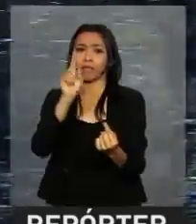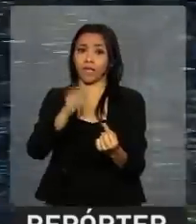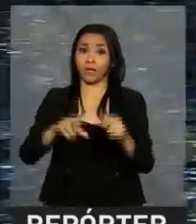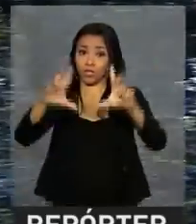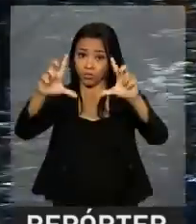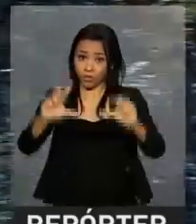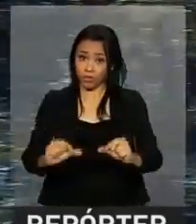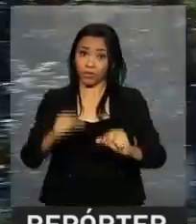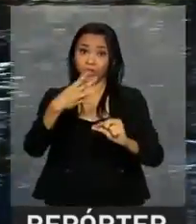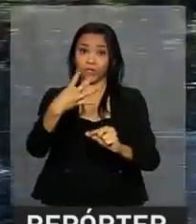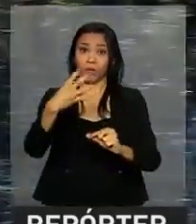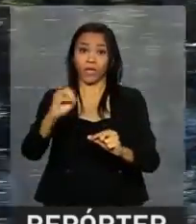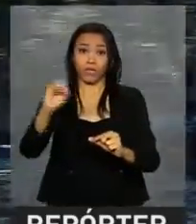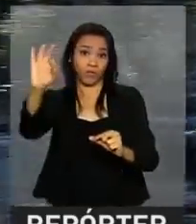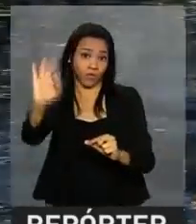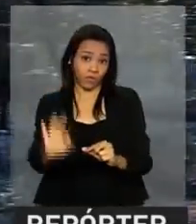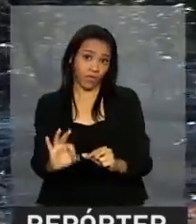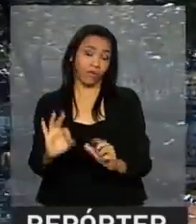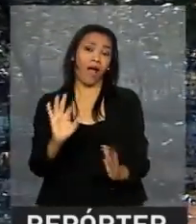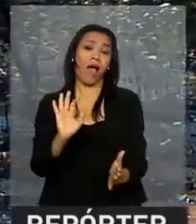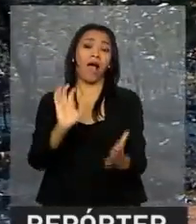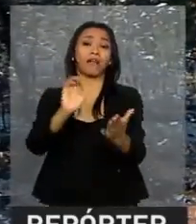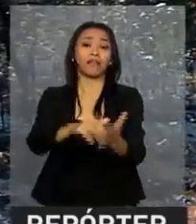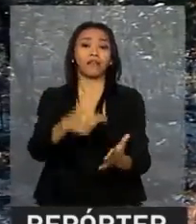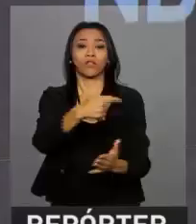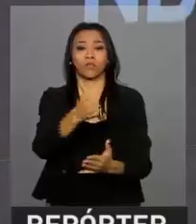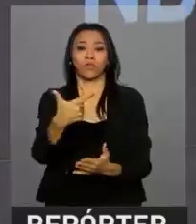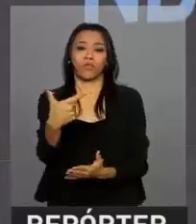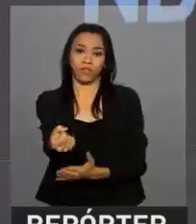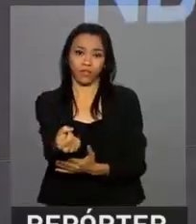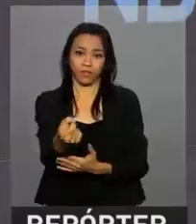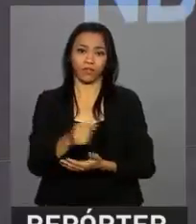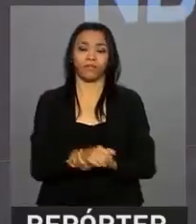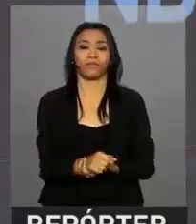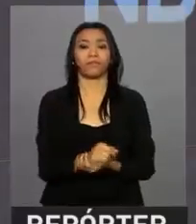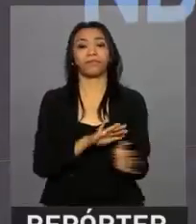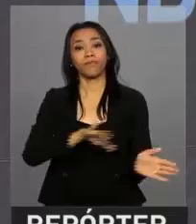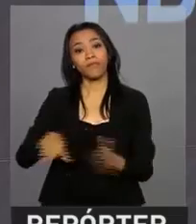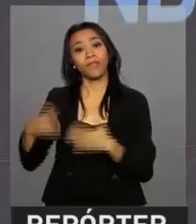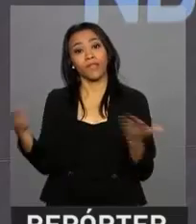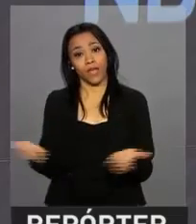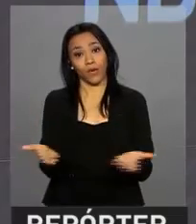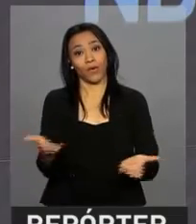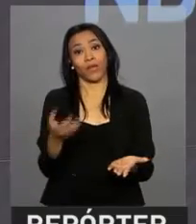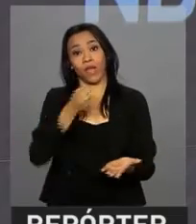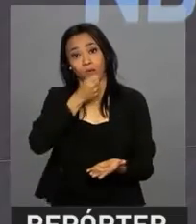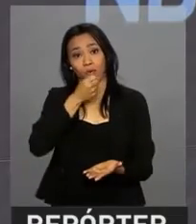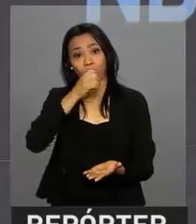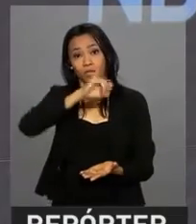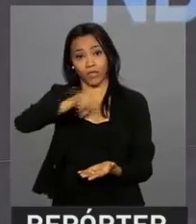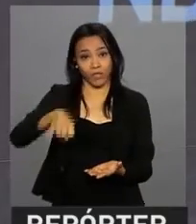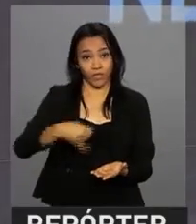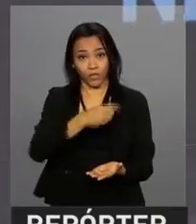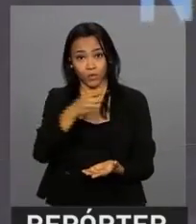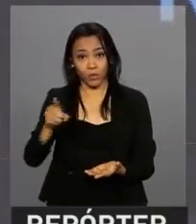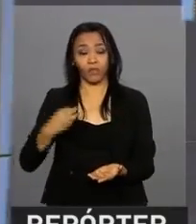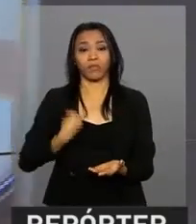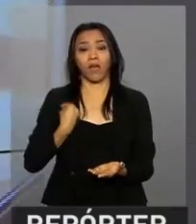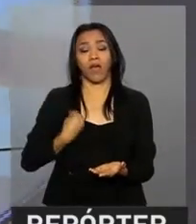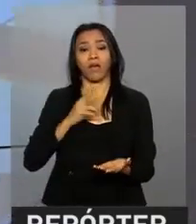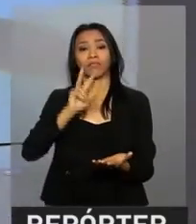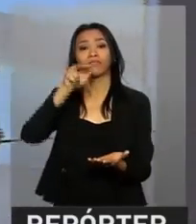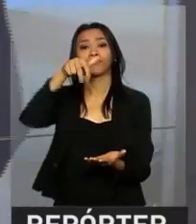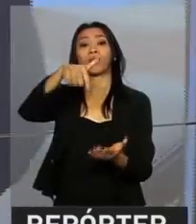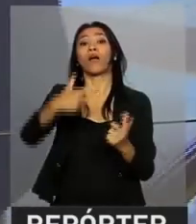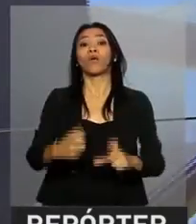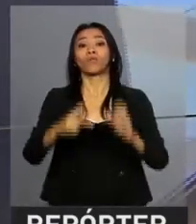queda de 40% até 2020. E agora o repórter João Pedro Neto está no Palácio do Planalto e traz para